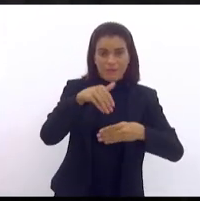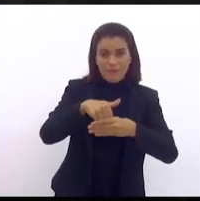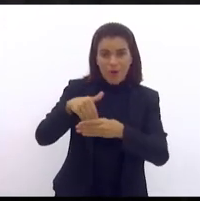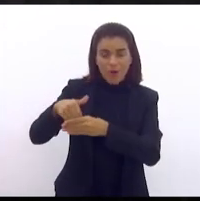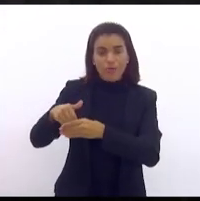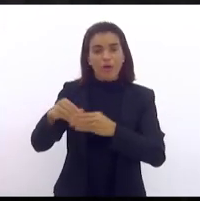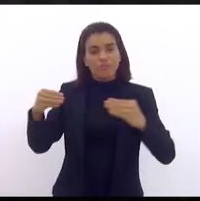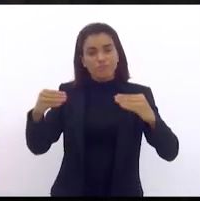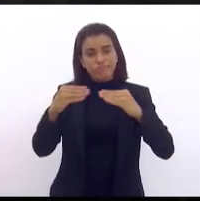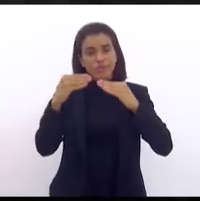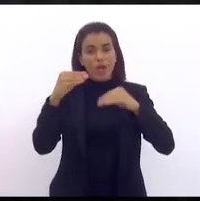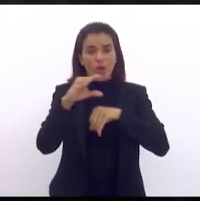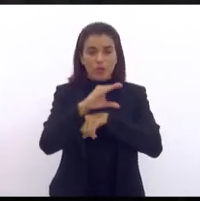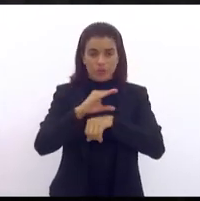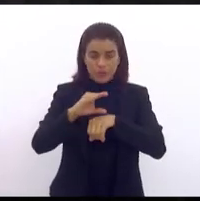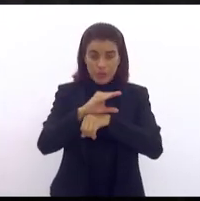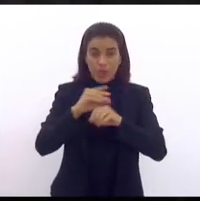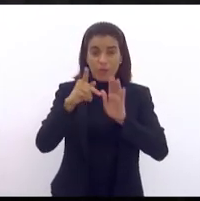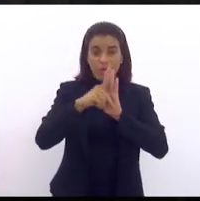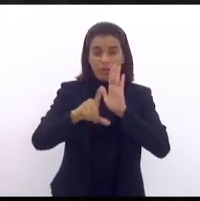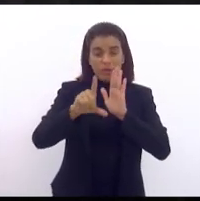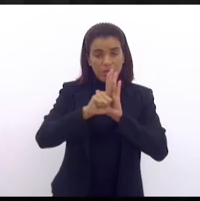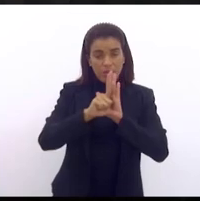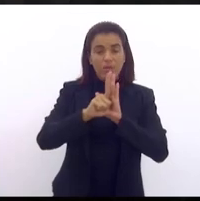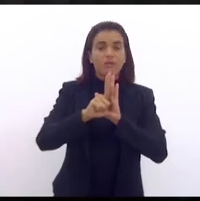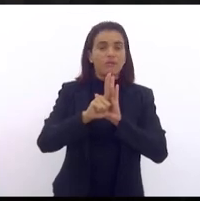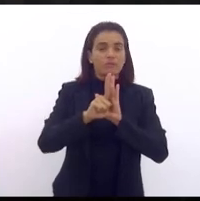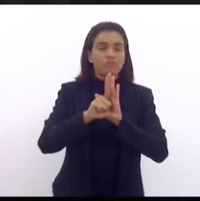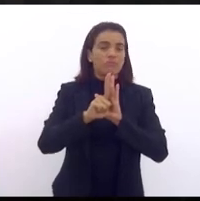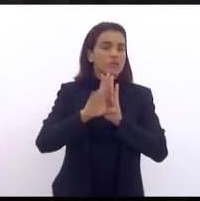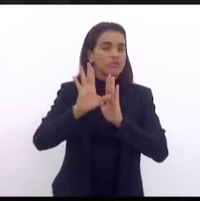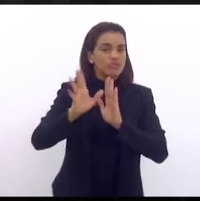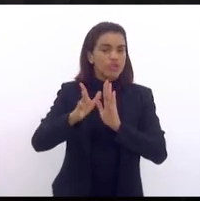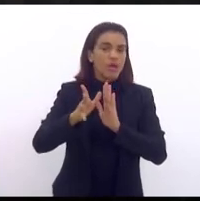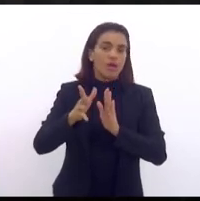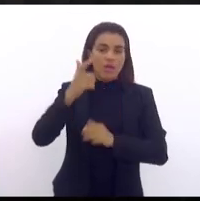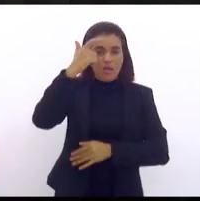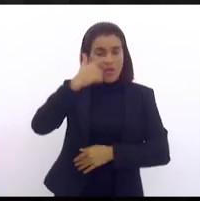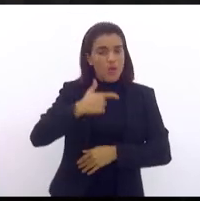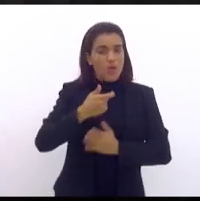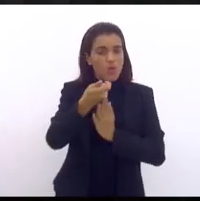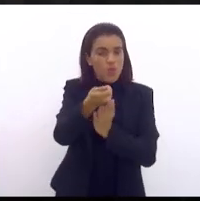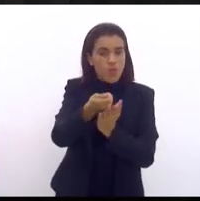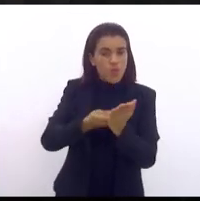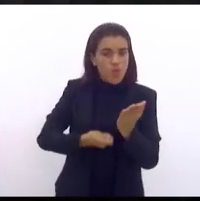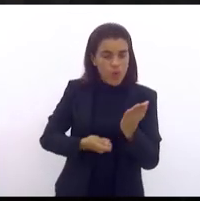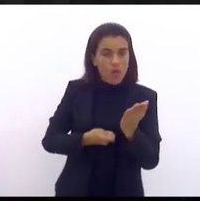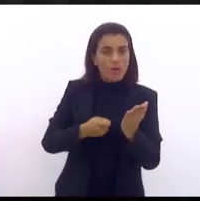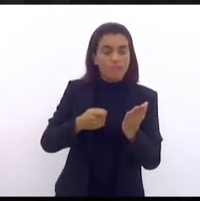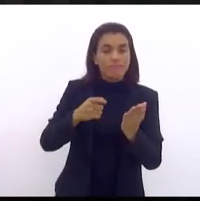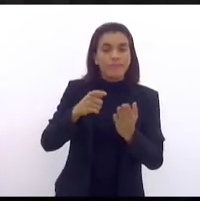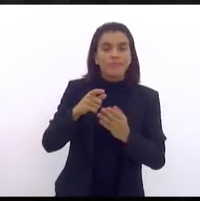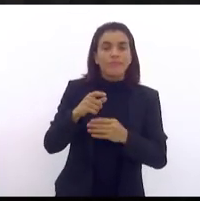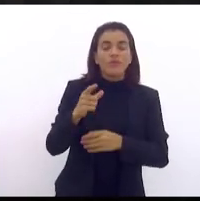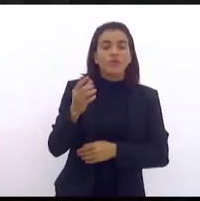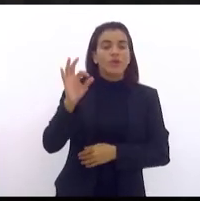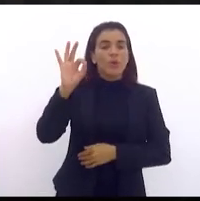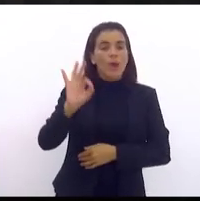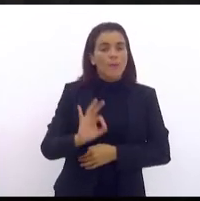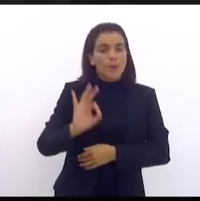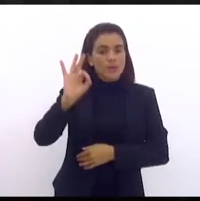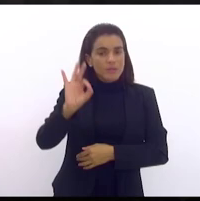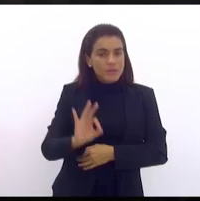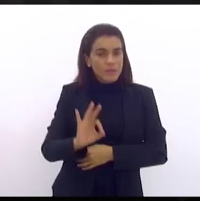constitucionalidade de um projeto de lei que fi autor para que a alíquota